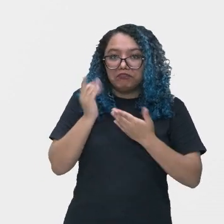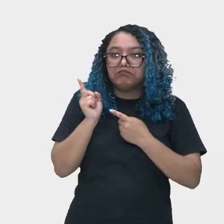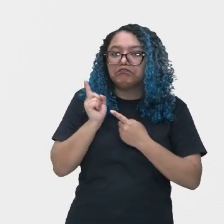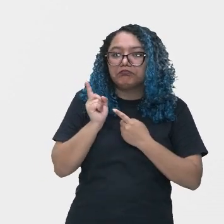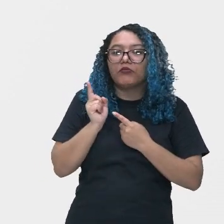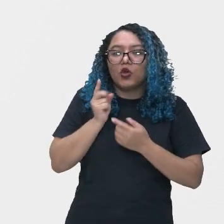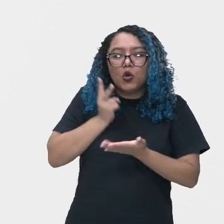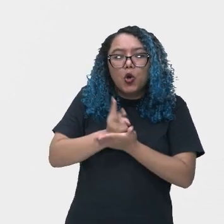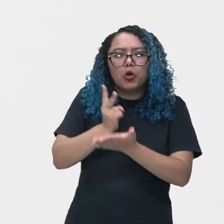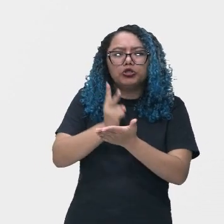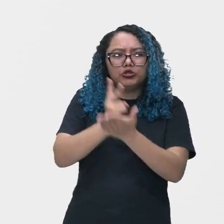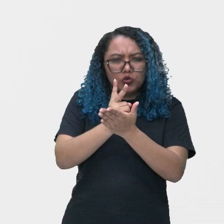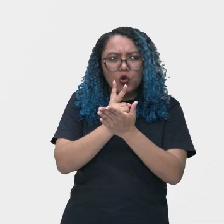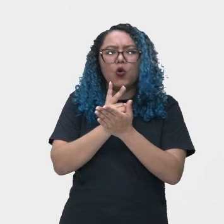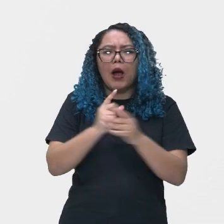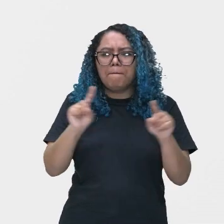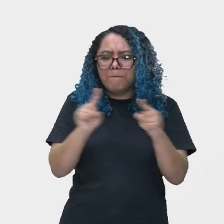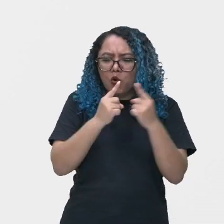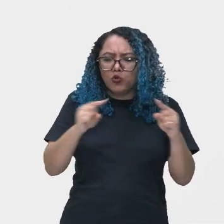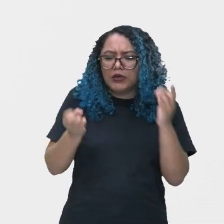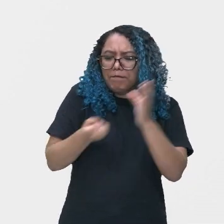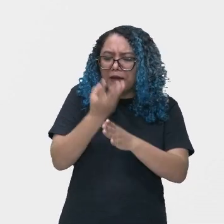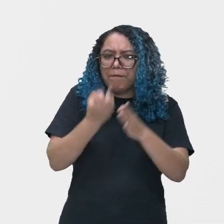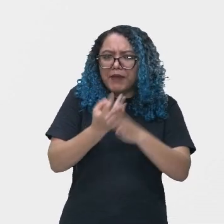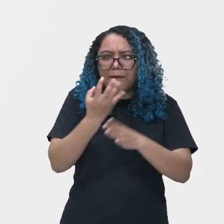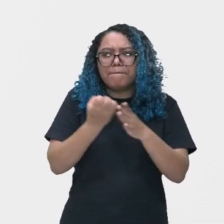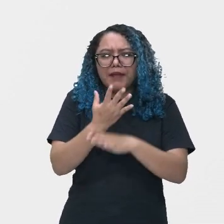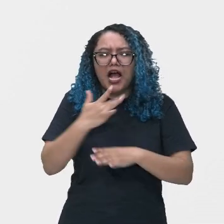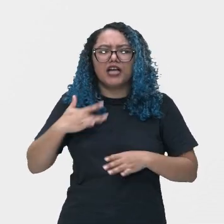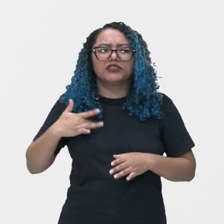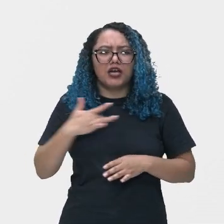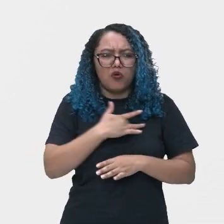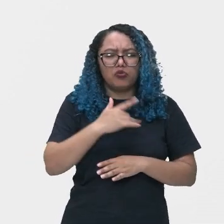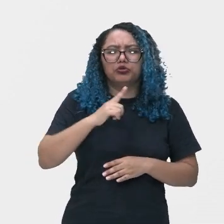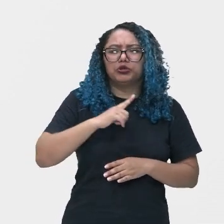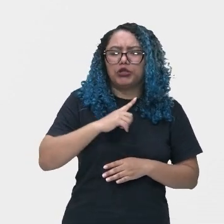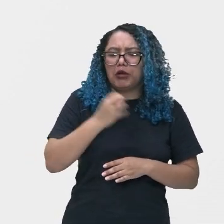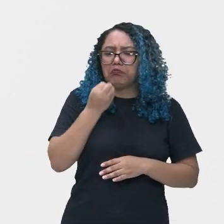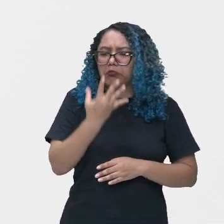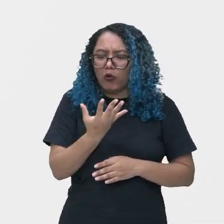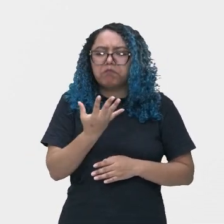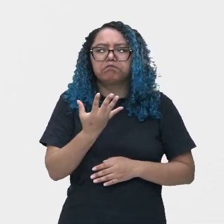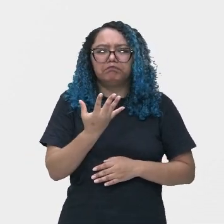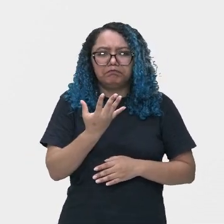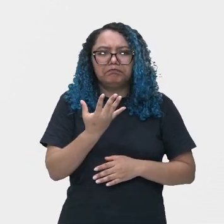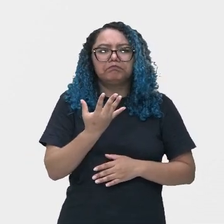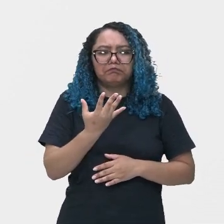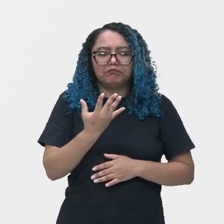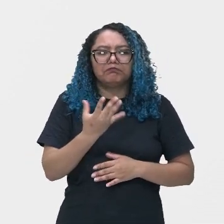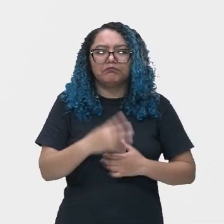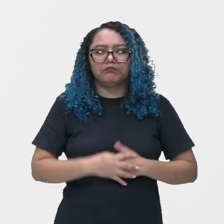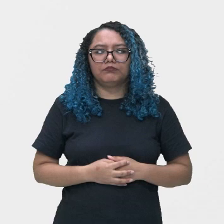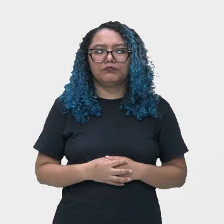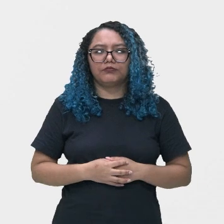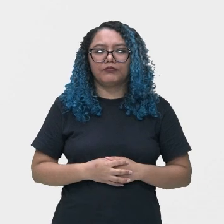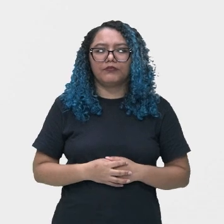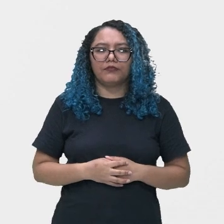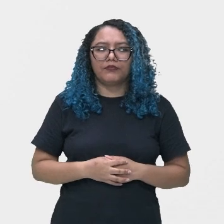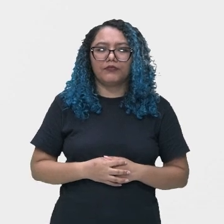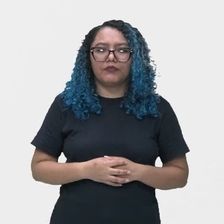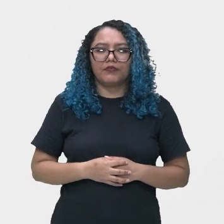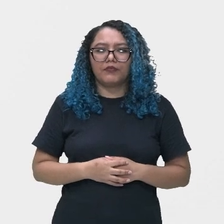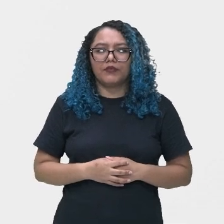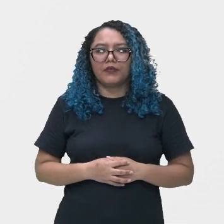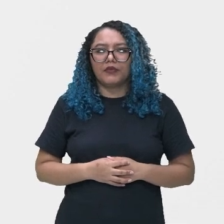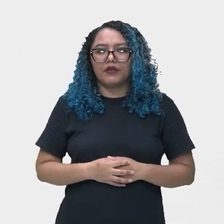fazendo sucesso em todo mundo com muita saúde. E aí que as pessoas, né, acham que realmente